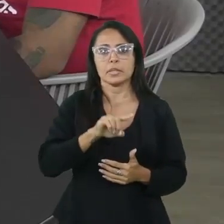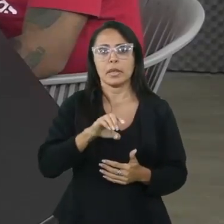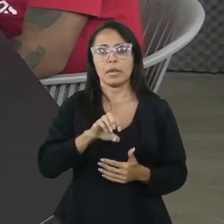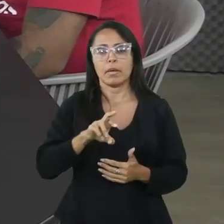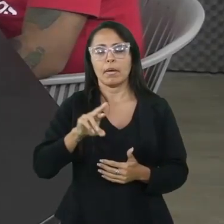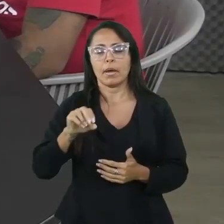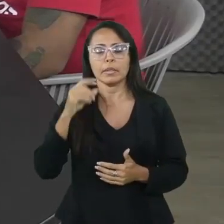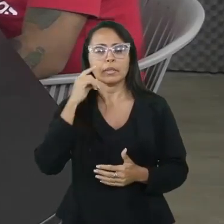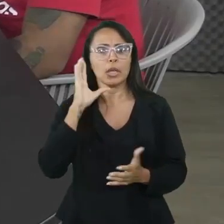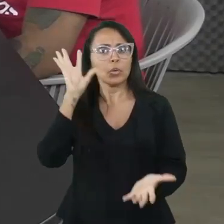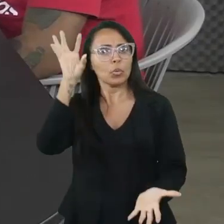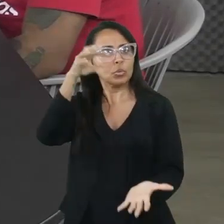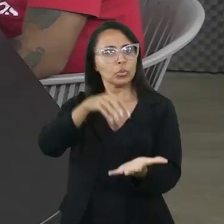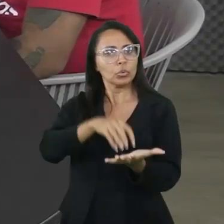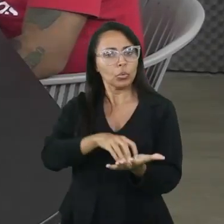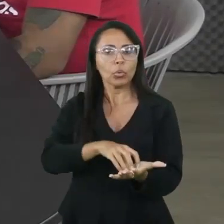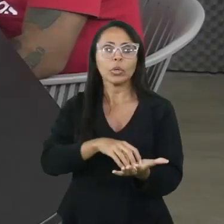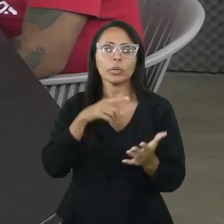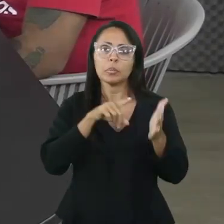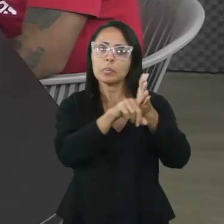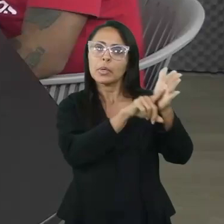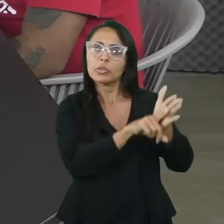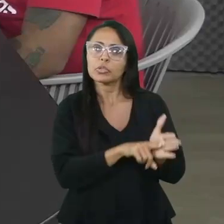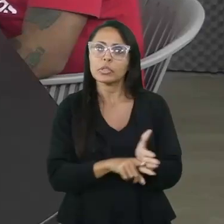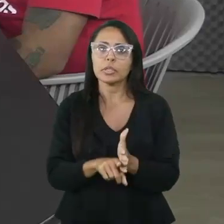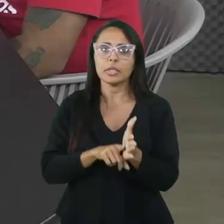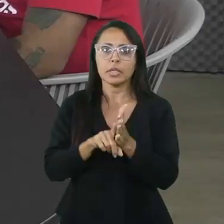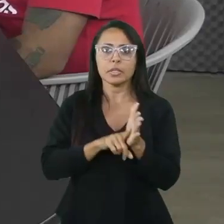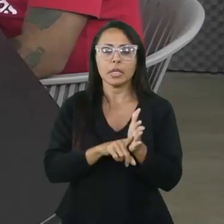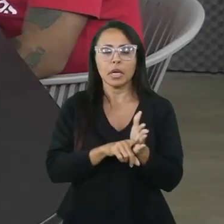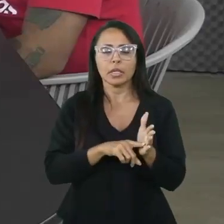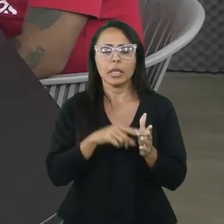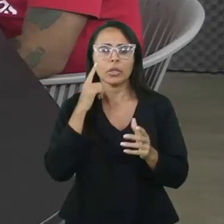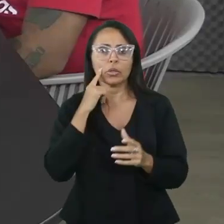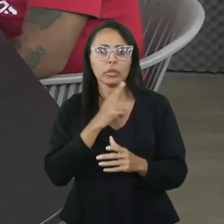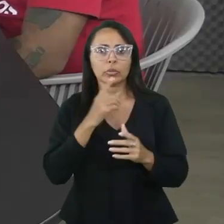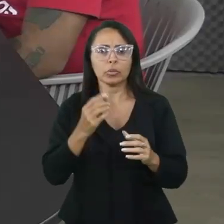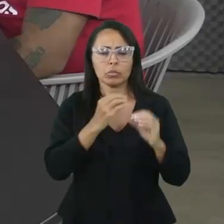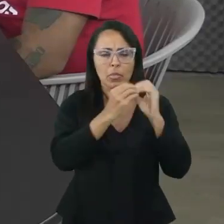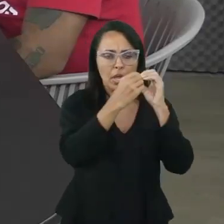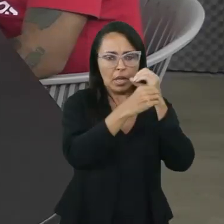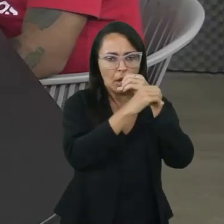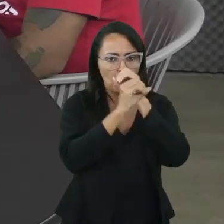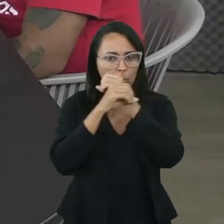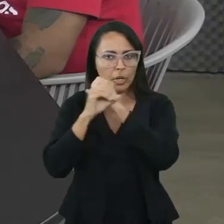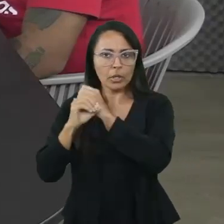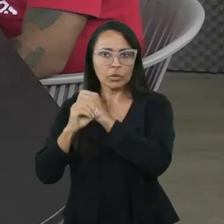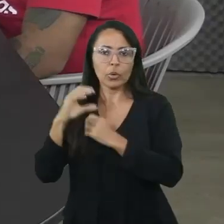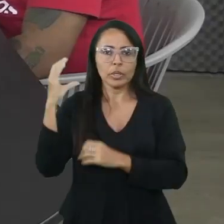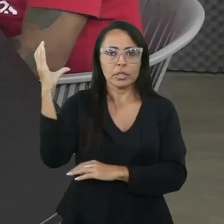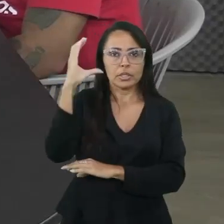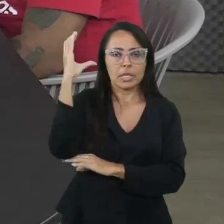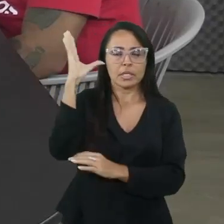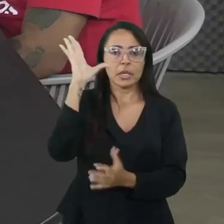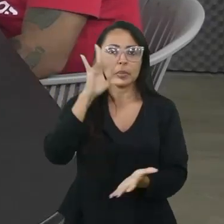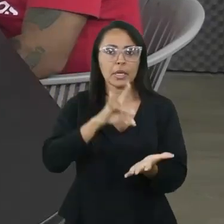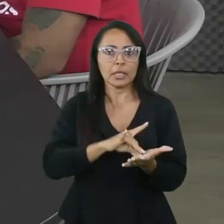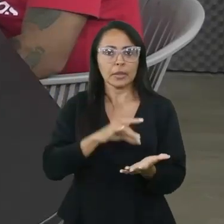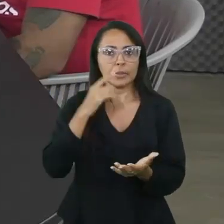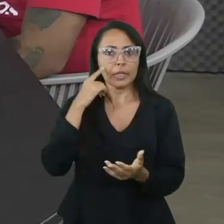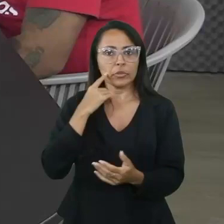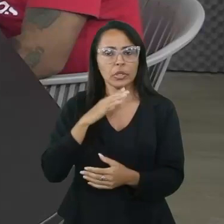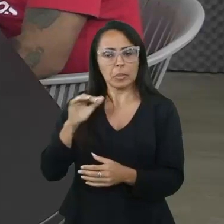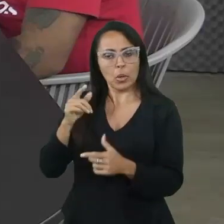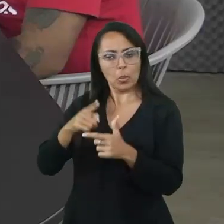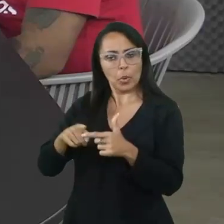que a gente trabalha questões da comunidade, né? É meio que um laboratório de ciências aplicadas. A gente pega o